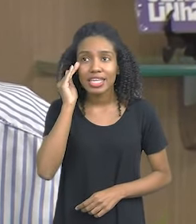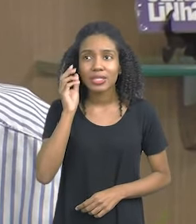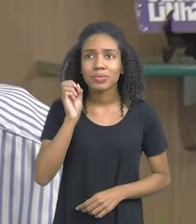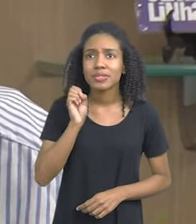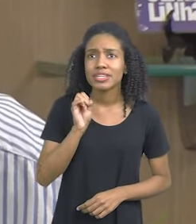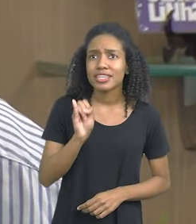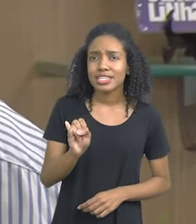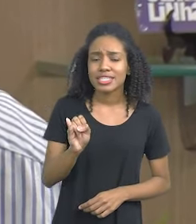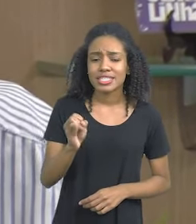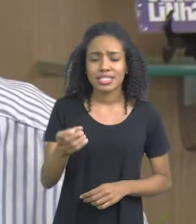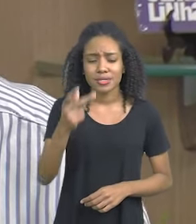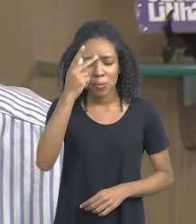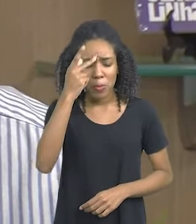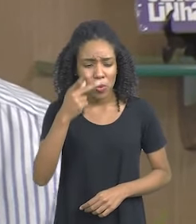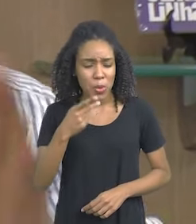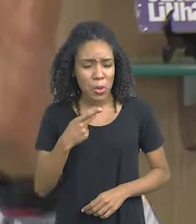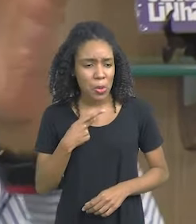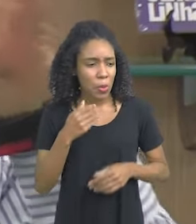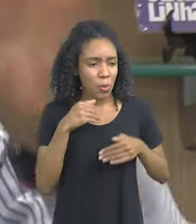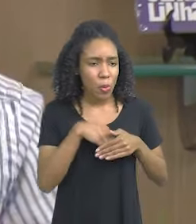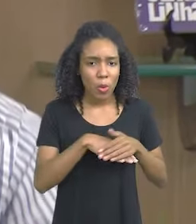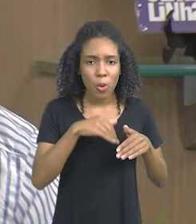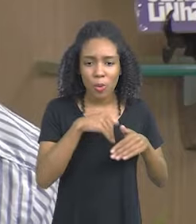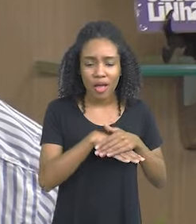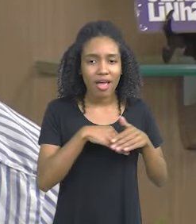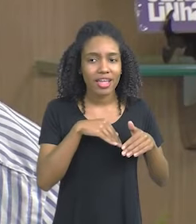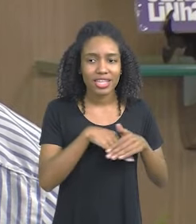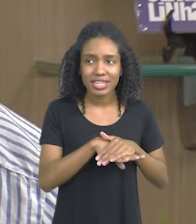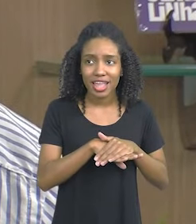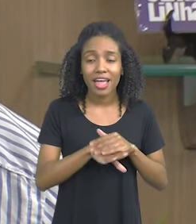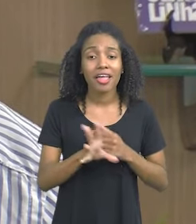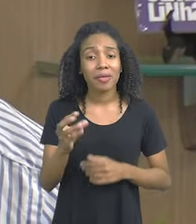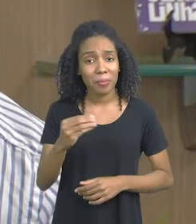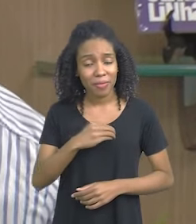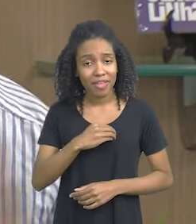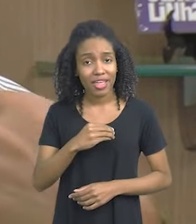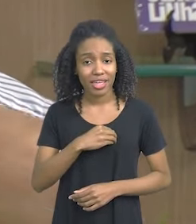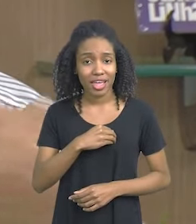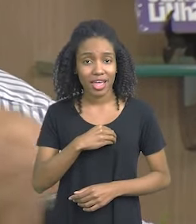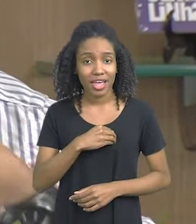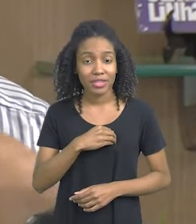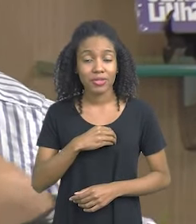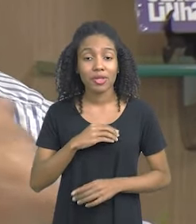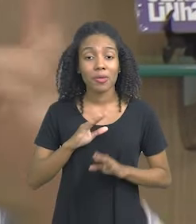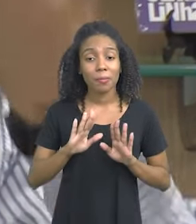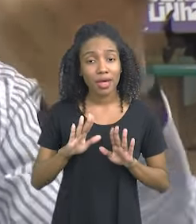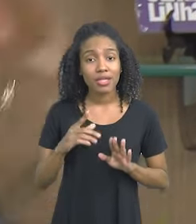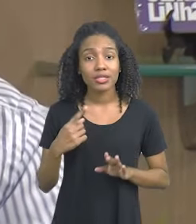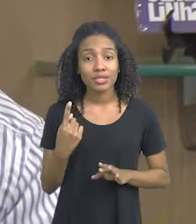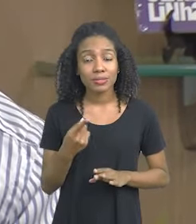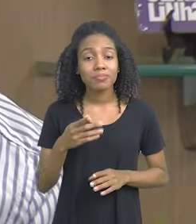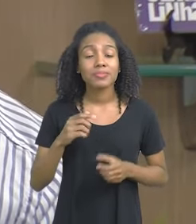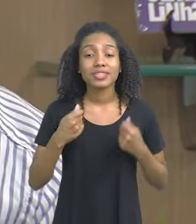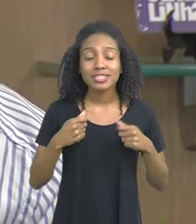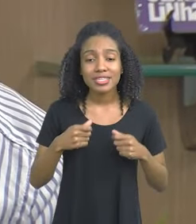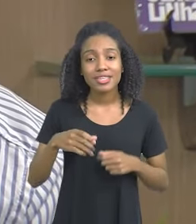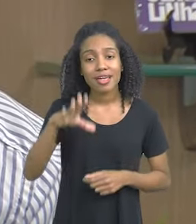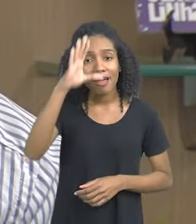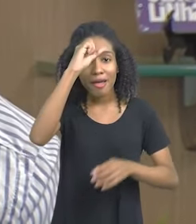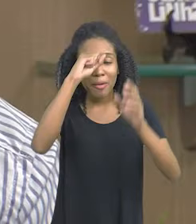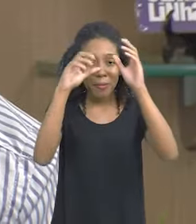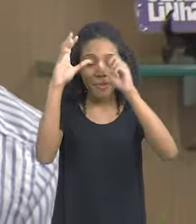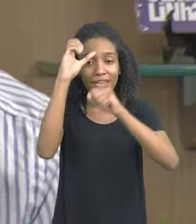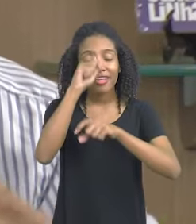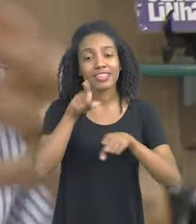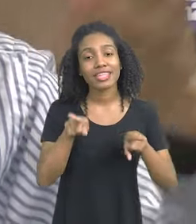assim, ele está pecando contra Deus. Mas não é só o judeu que deve pensar assim. Eu e você devemos pensar assim.